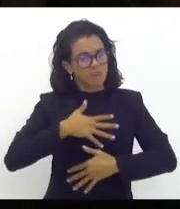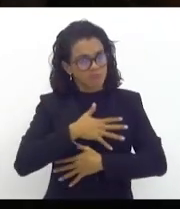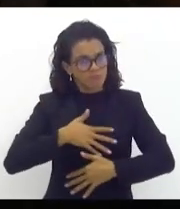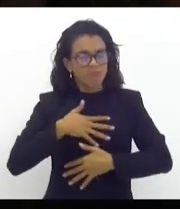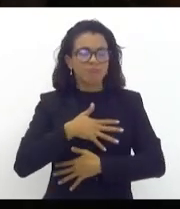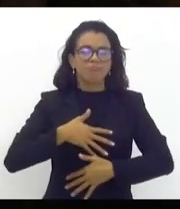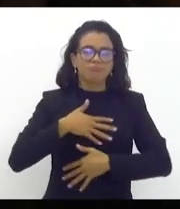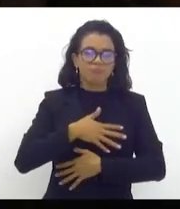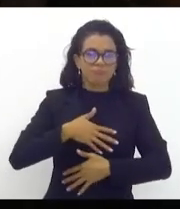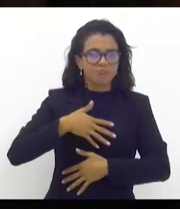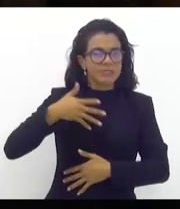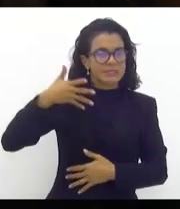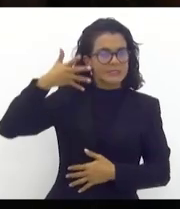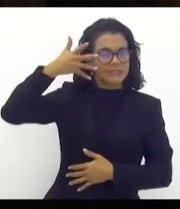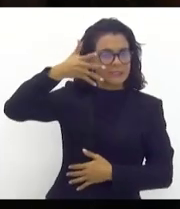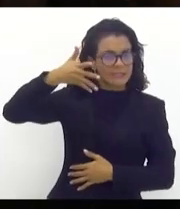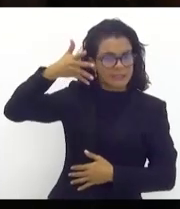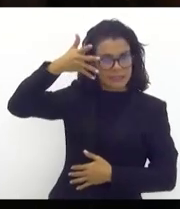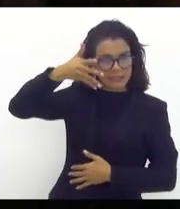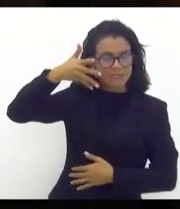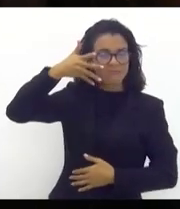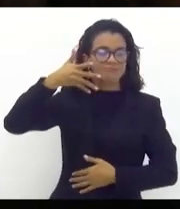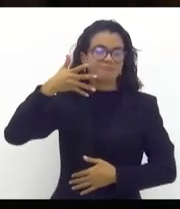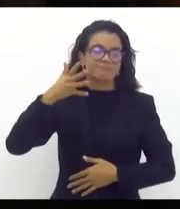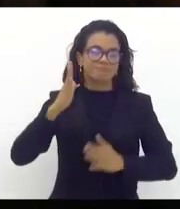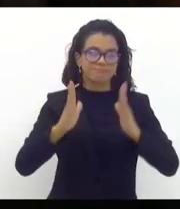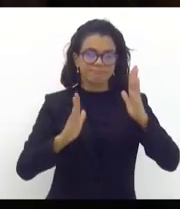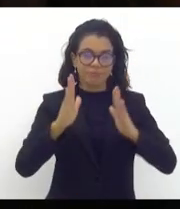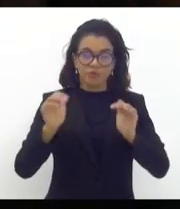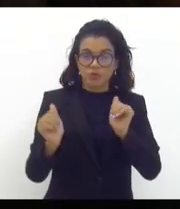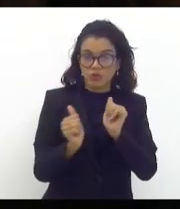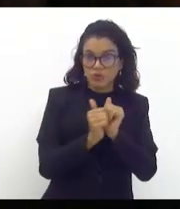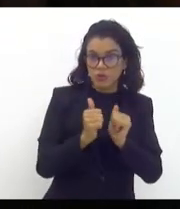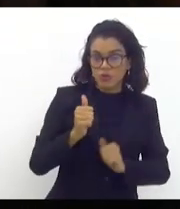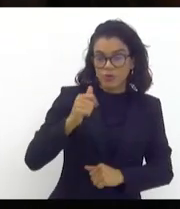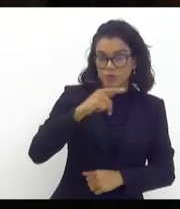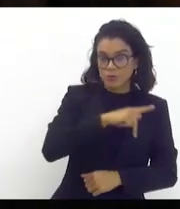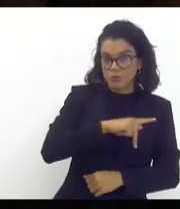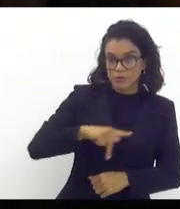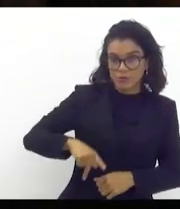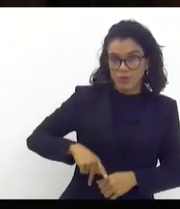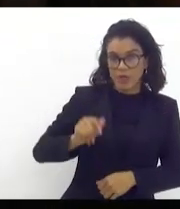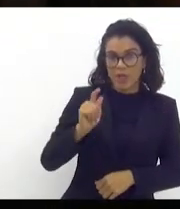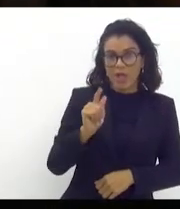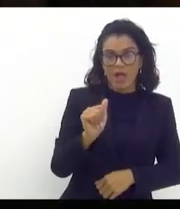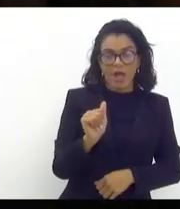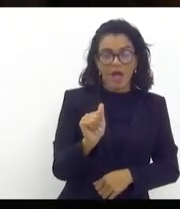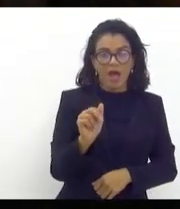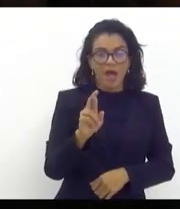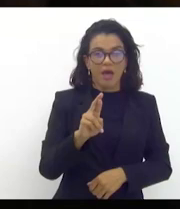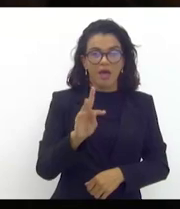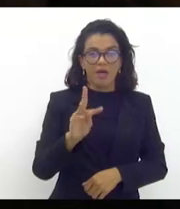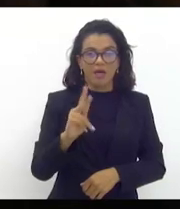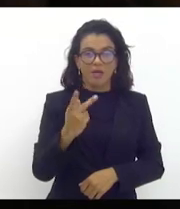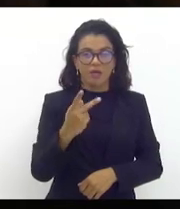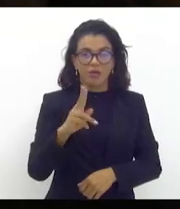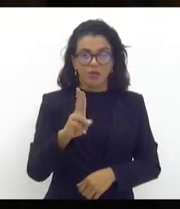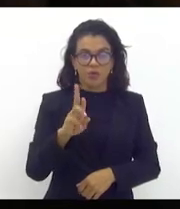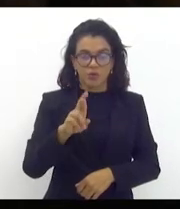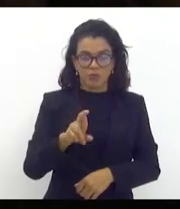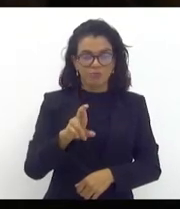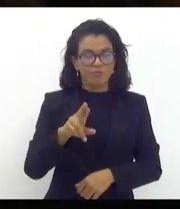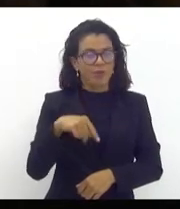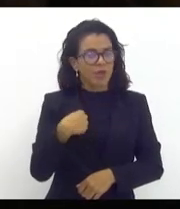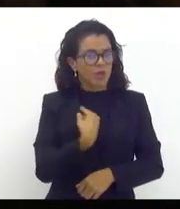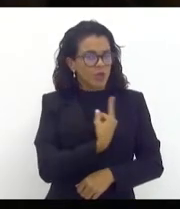dos palestrantes, né, junto com o presidente Arthur Monteiro, né. E temos acompanhado muito